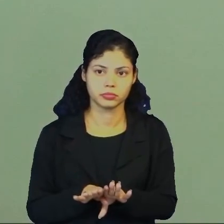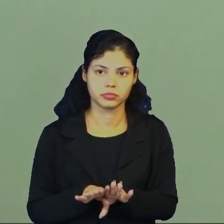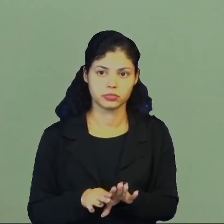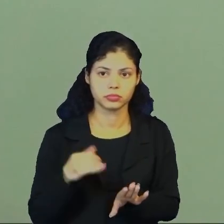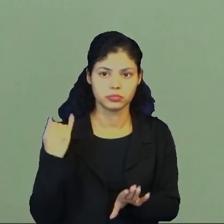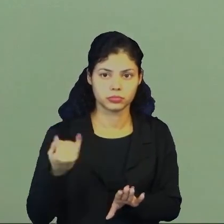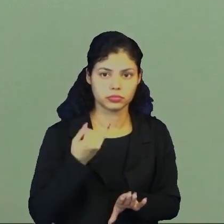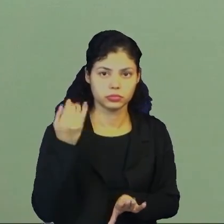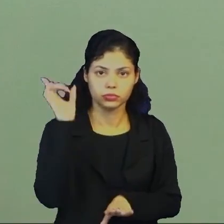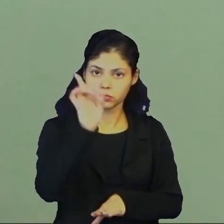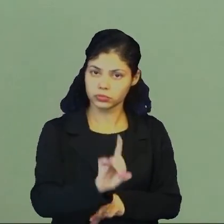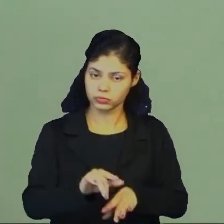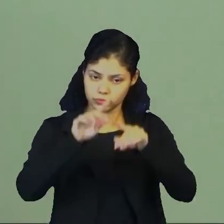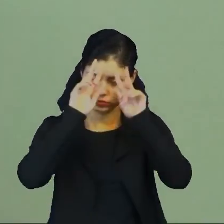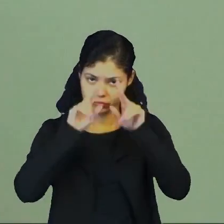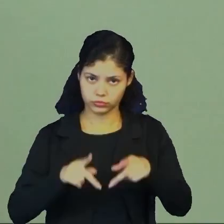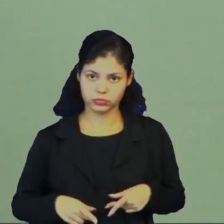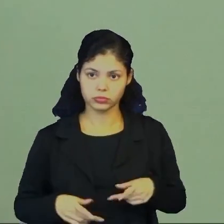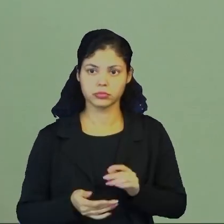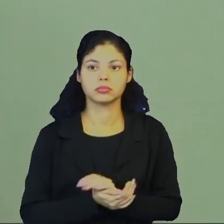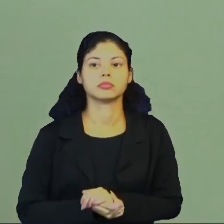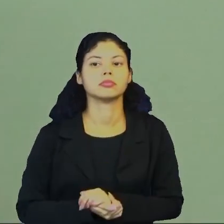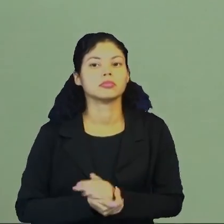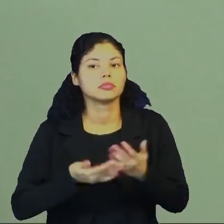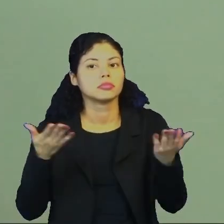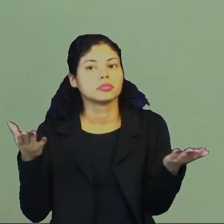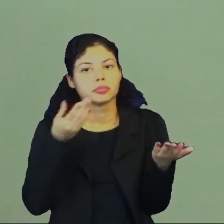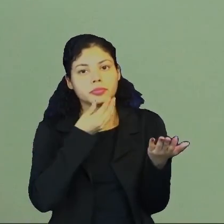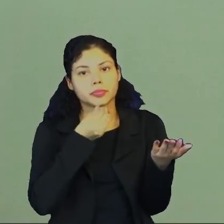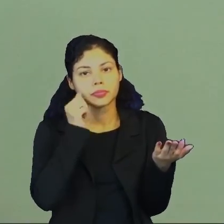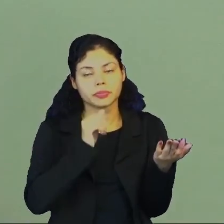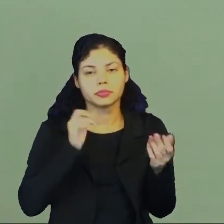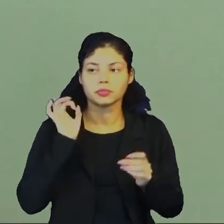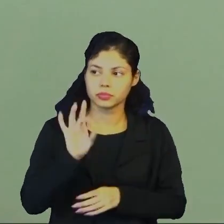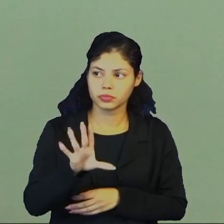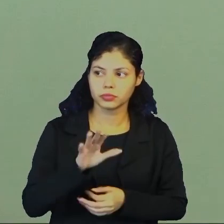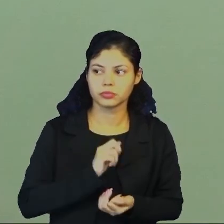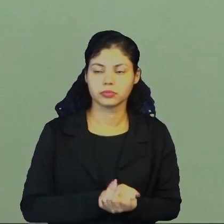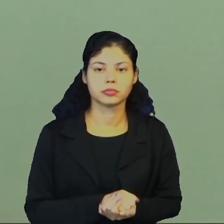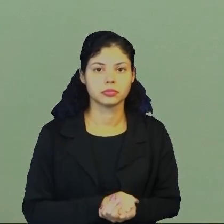o fundamento dos direitos humanos. Então, meninas e meninas, por